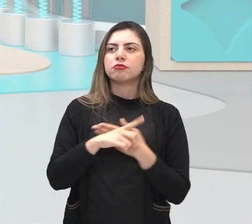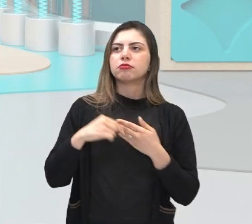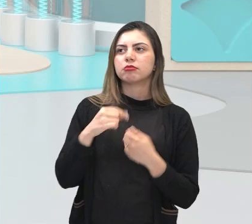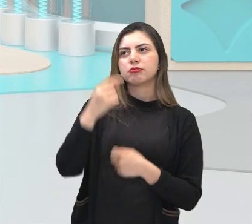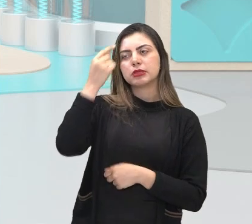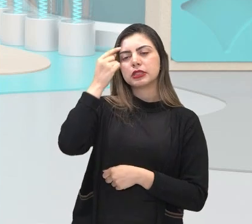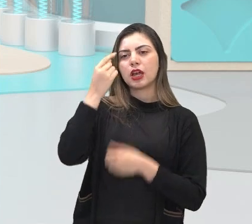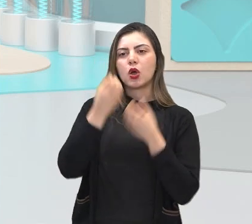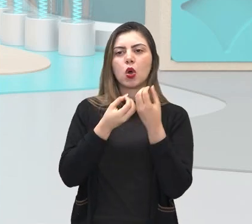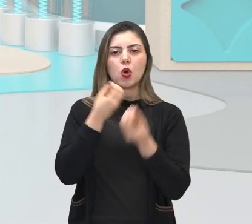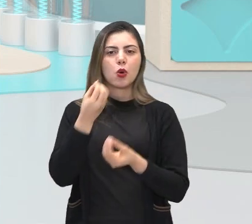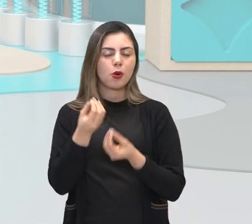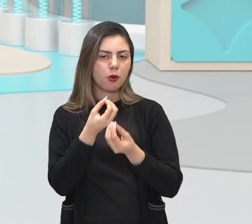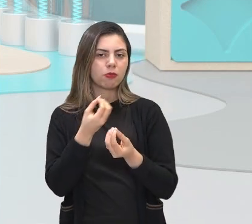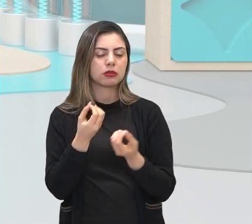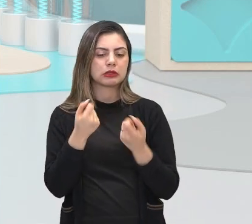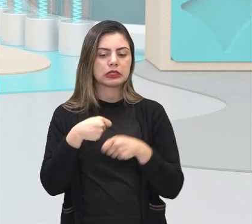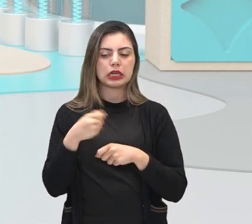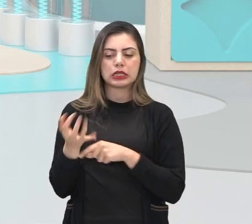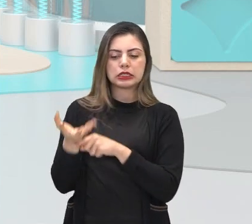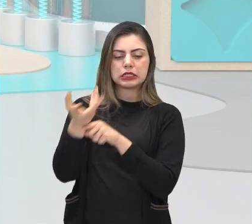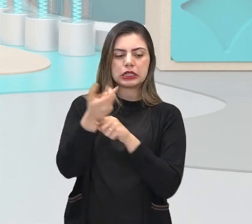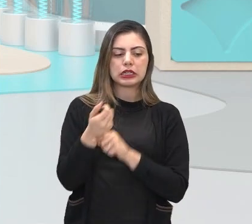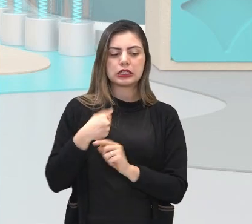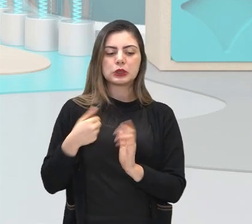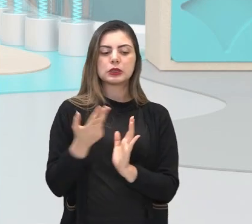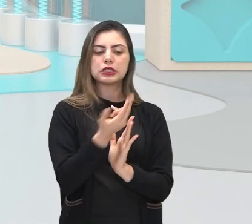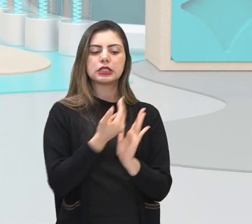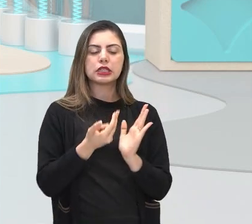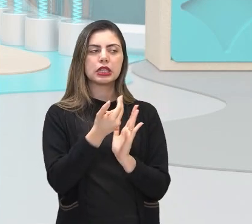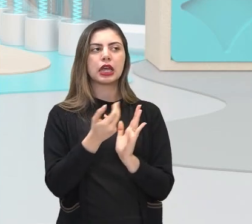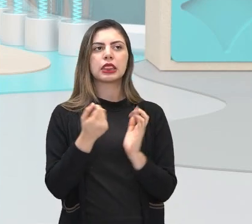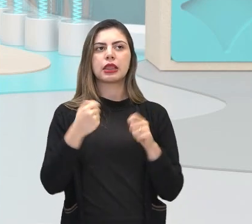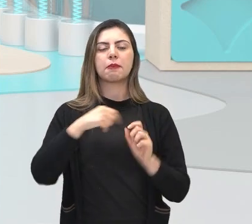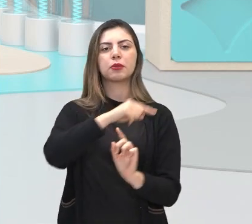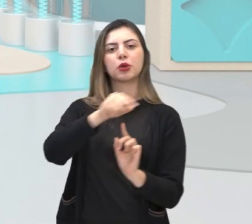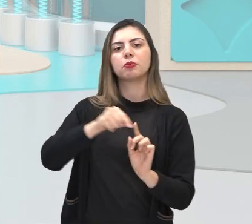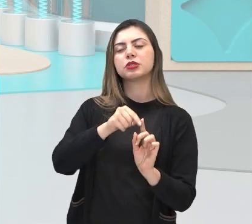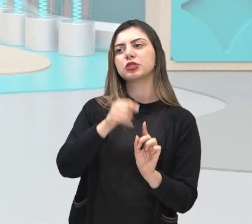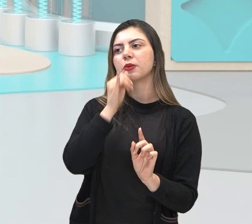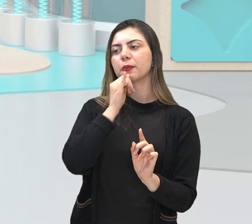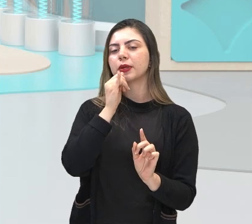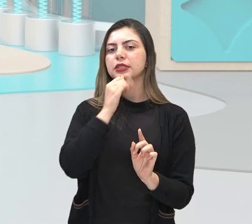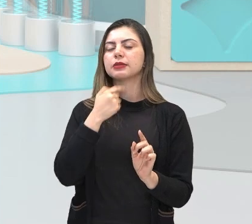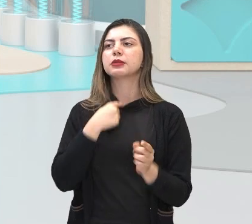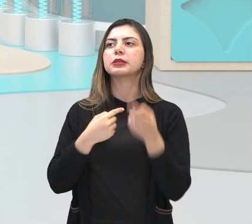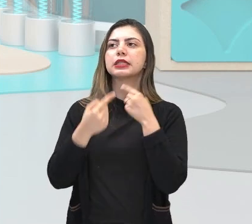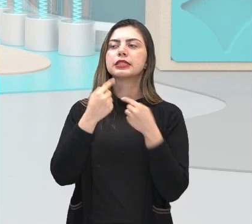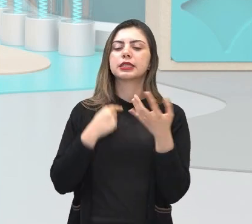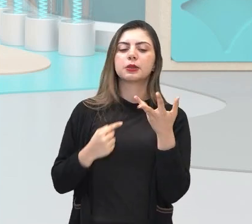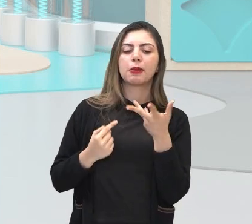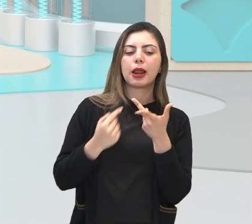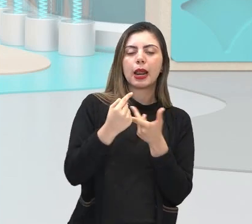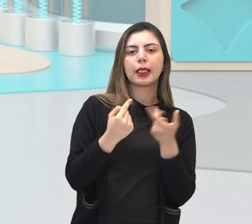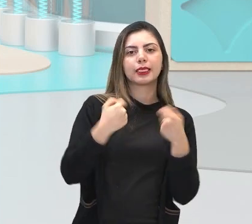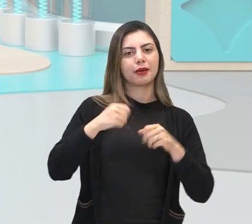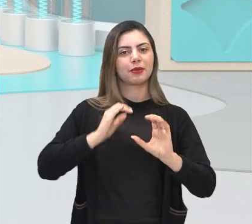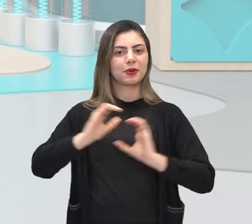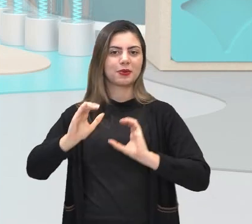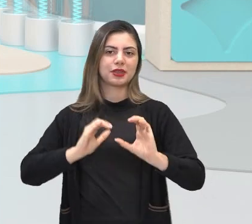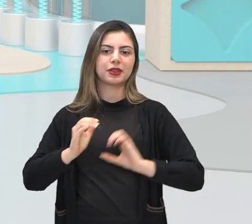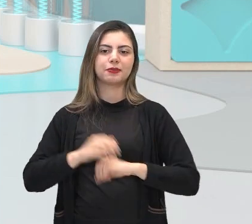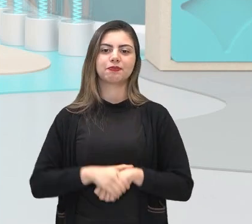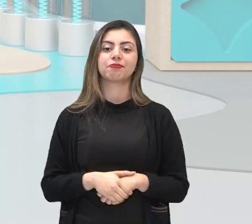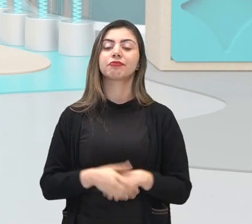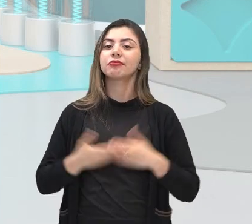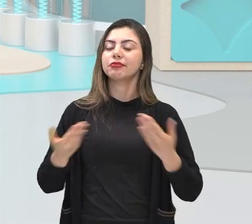utilizar sua produção para eh apresentar seus ideais né para se comunicar e a gente